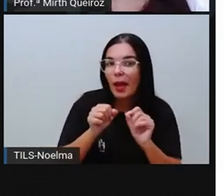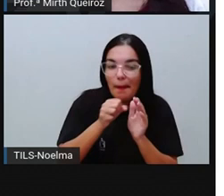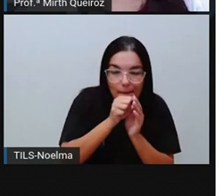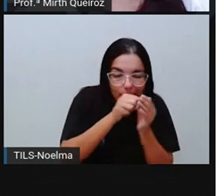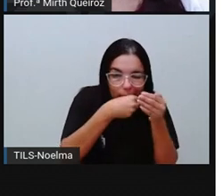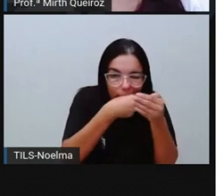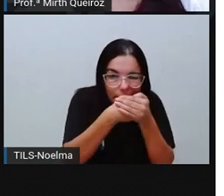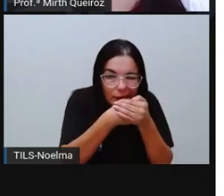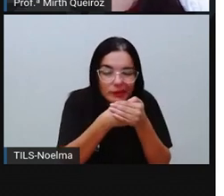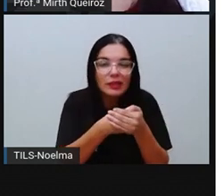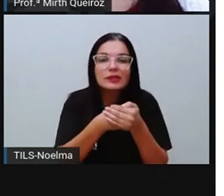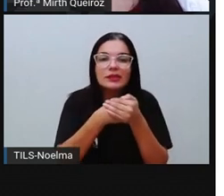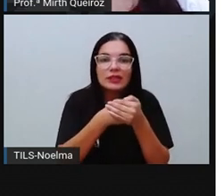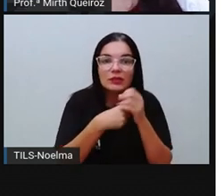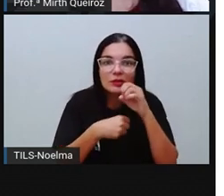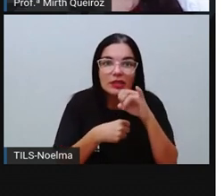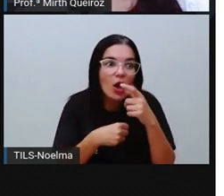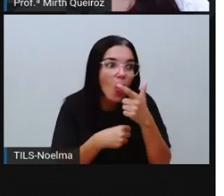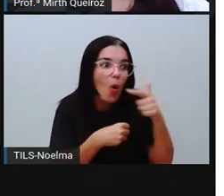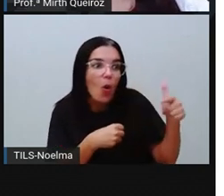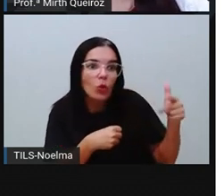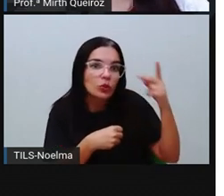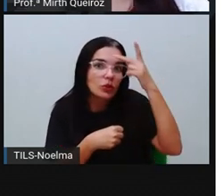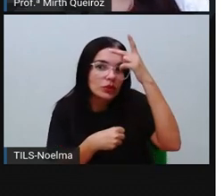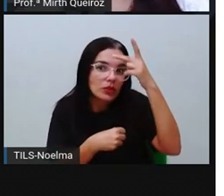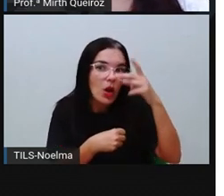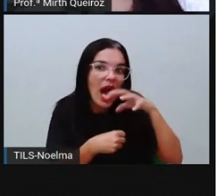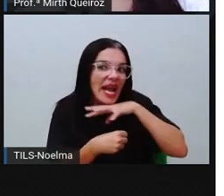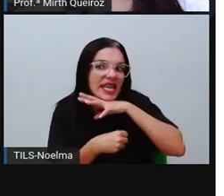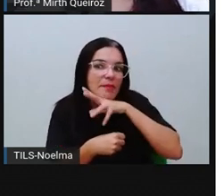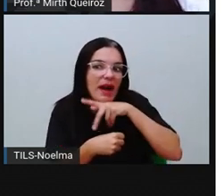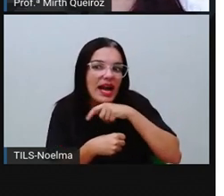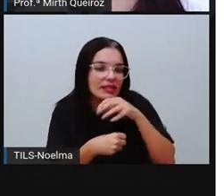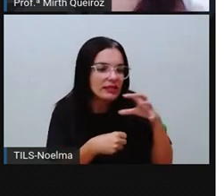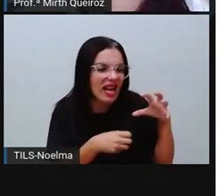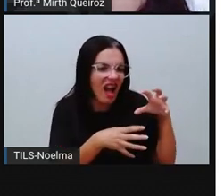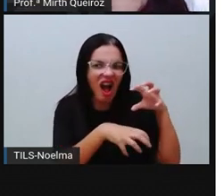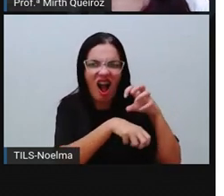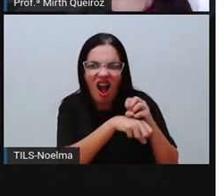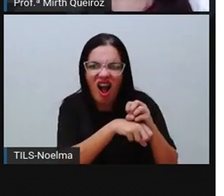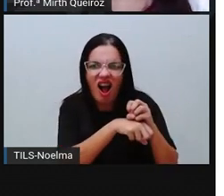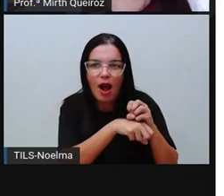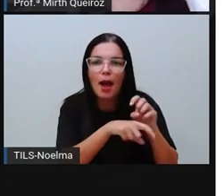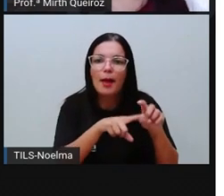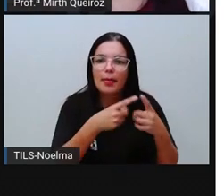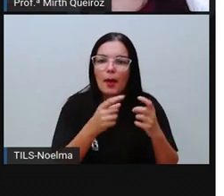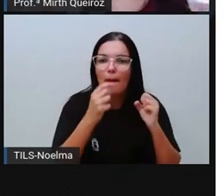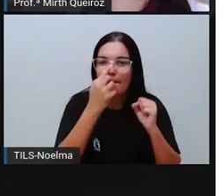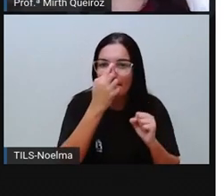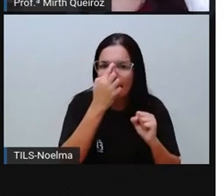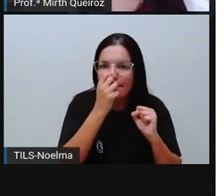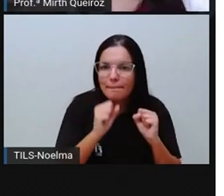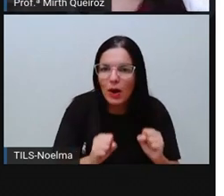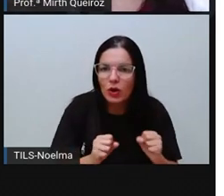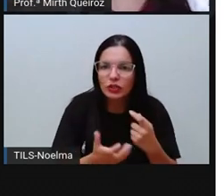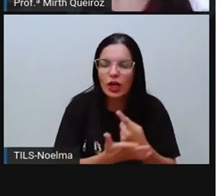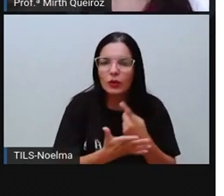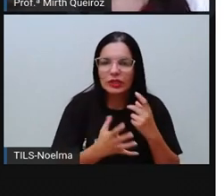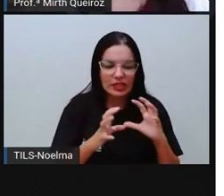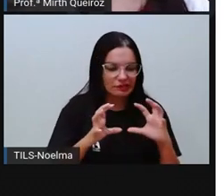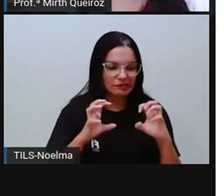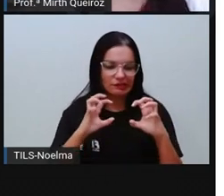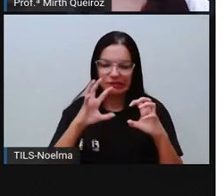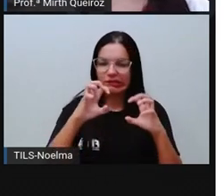eles se sentirem, né, ameaçados, em risco, né, eles vão subir aí através de suas garras, né,